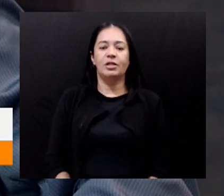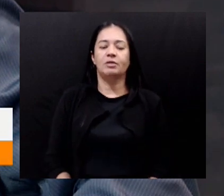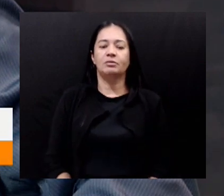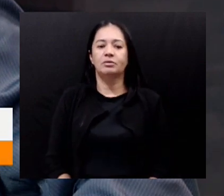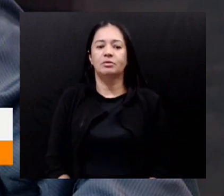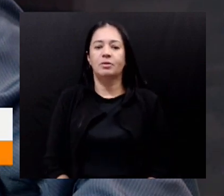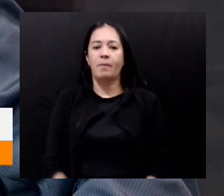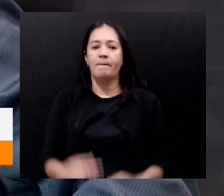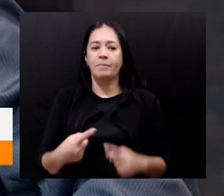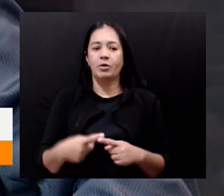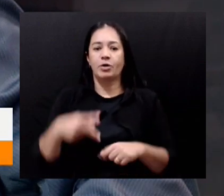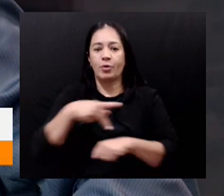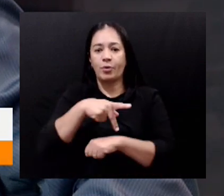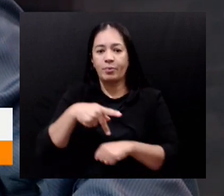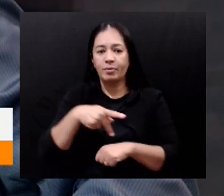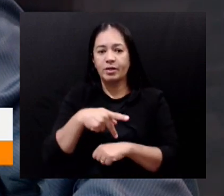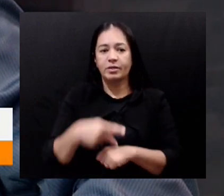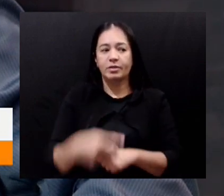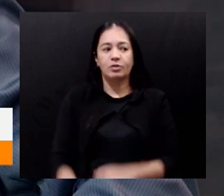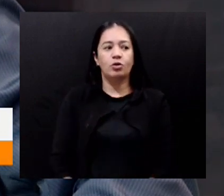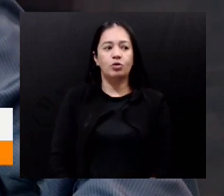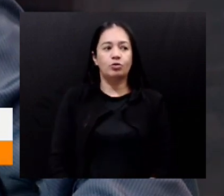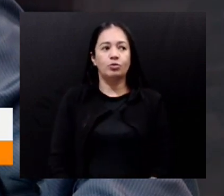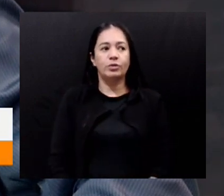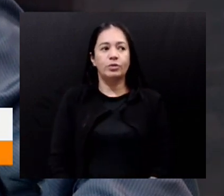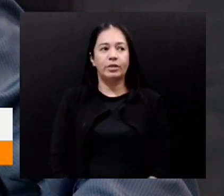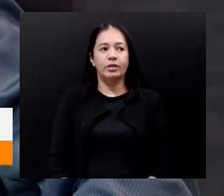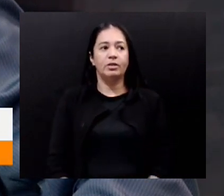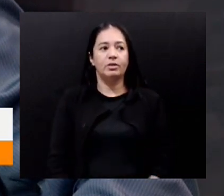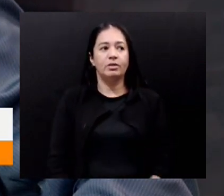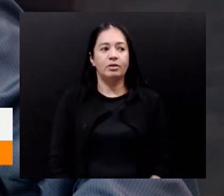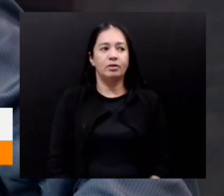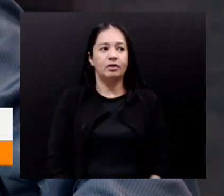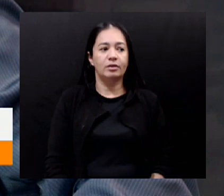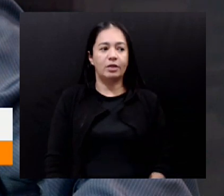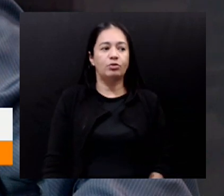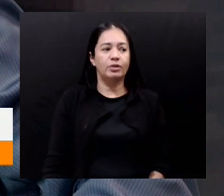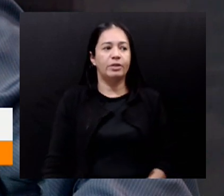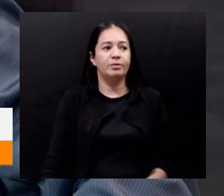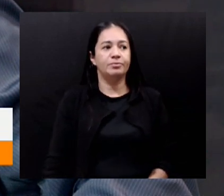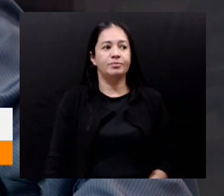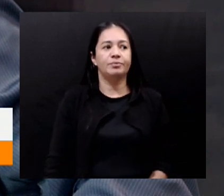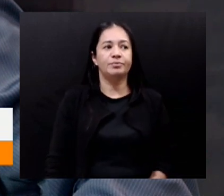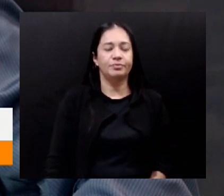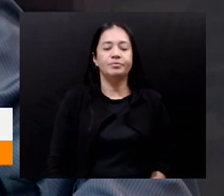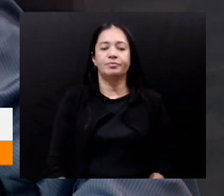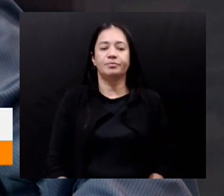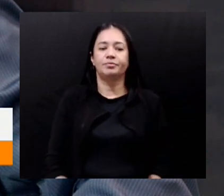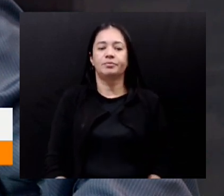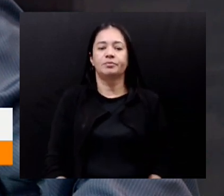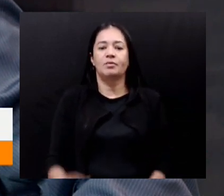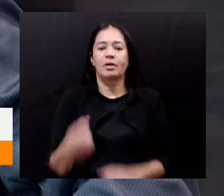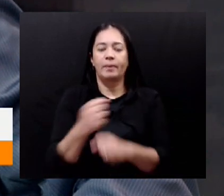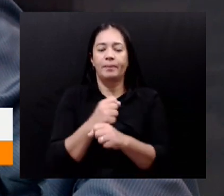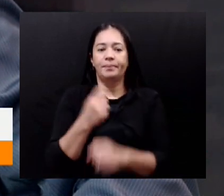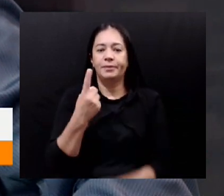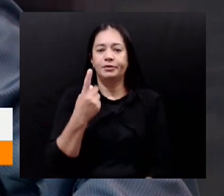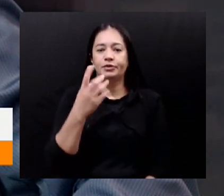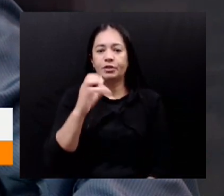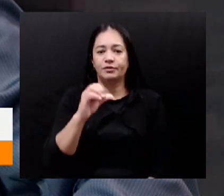se baseia esse direito ius sanguinis, que é de 1865 a primeira, de 1912 a segunda, e